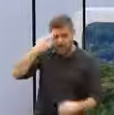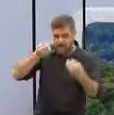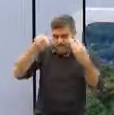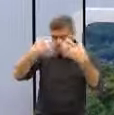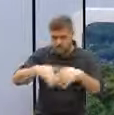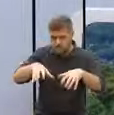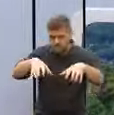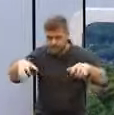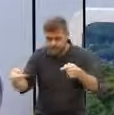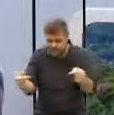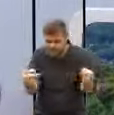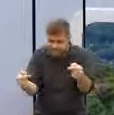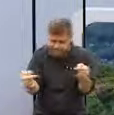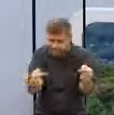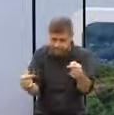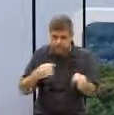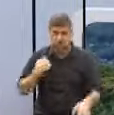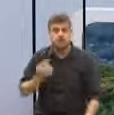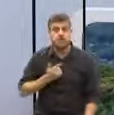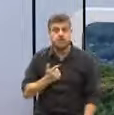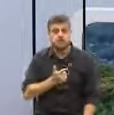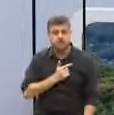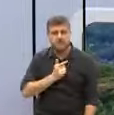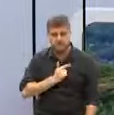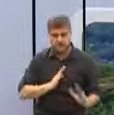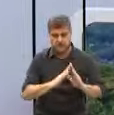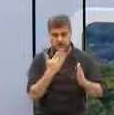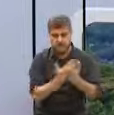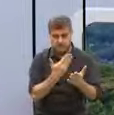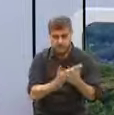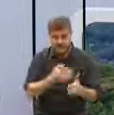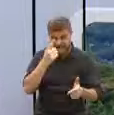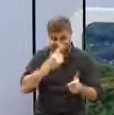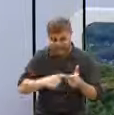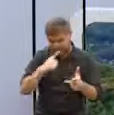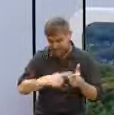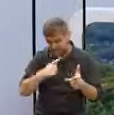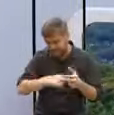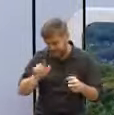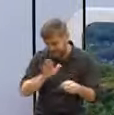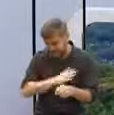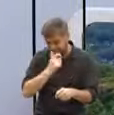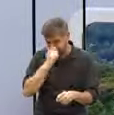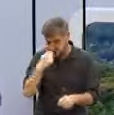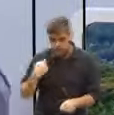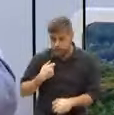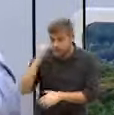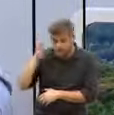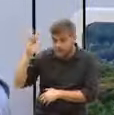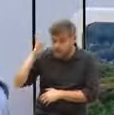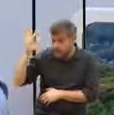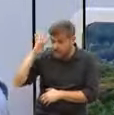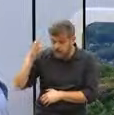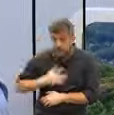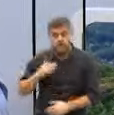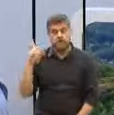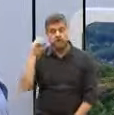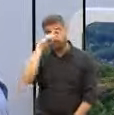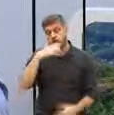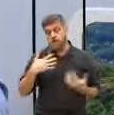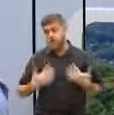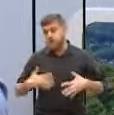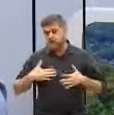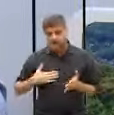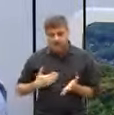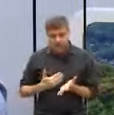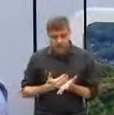Rafael já falou, de polaridade, da motivação. Então a gente teve aí escolas com sérios problemas de capacidade, a gente realmente não imaginava, foi